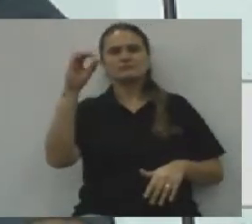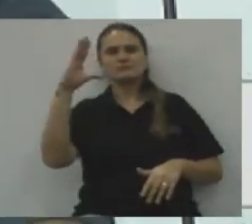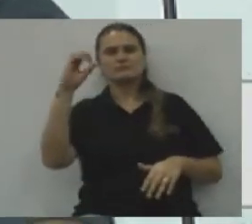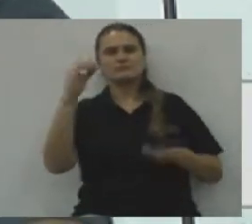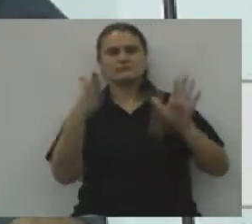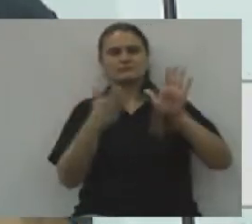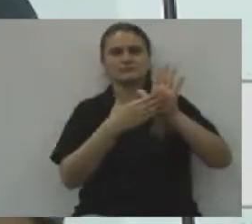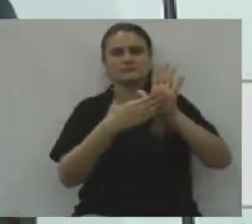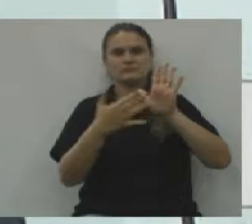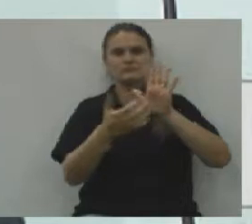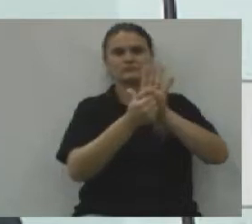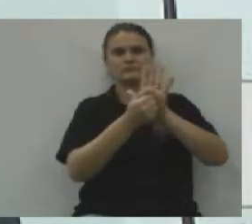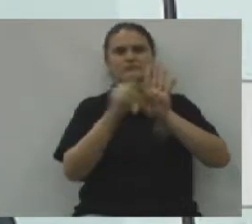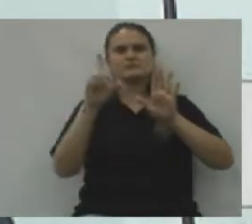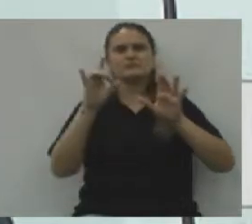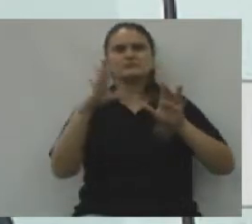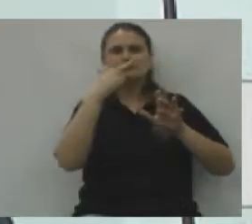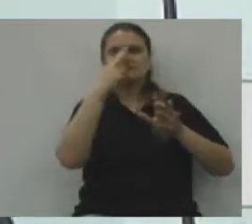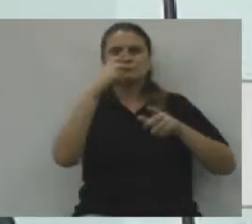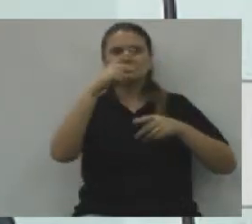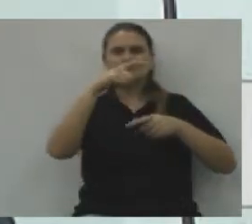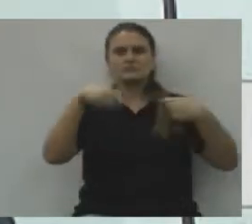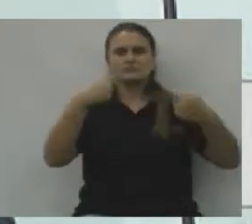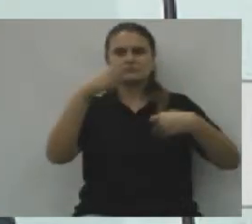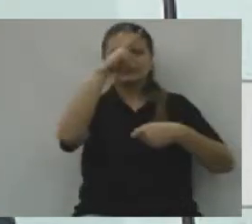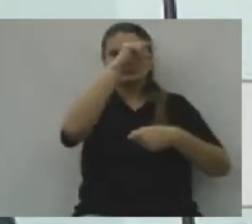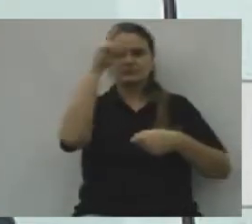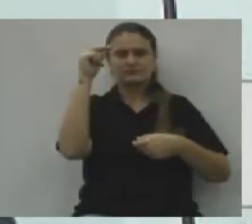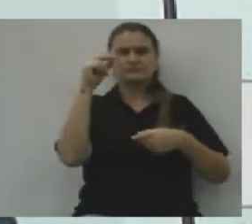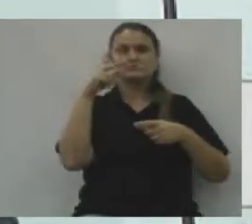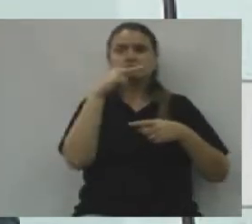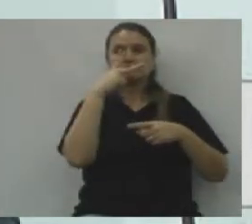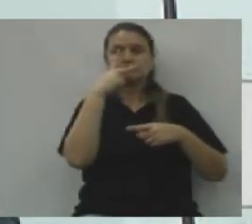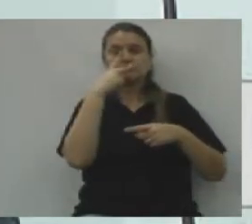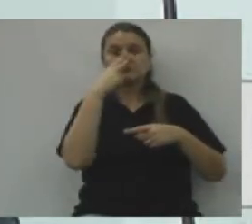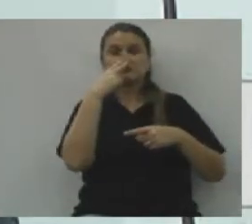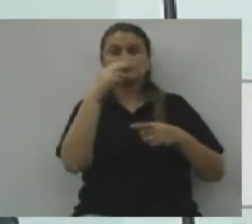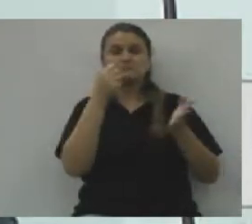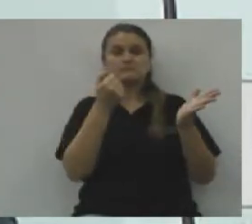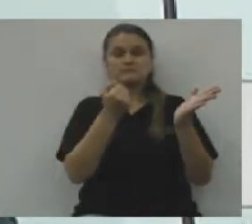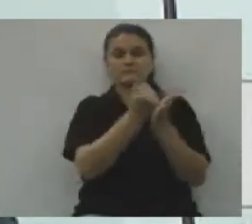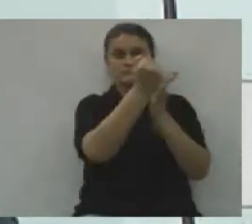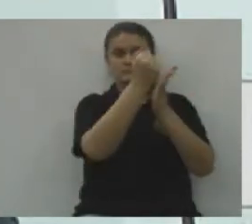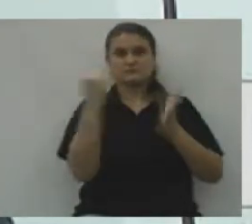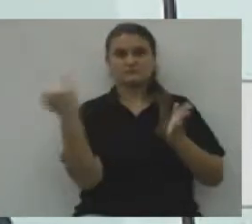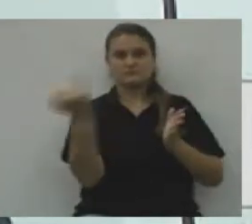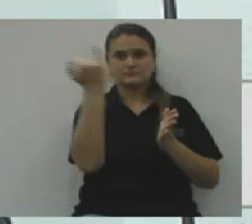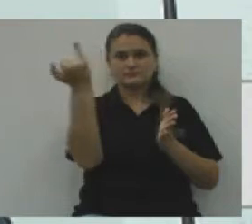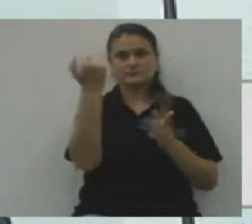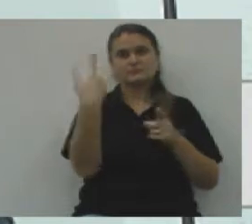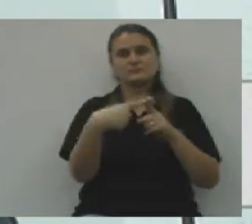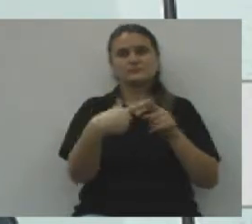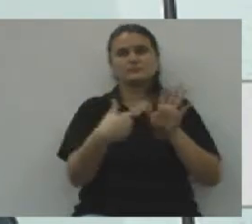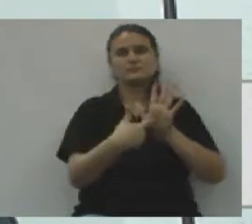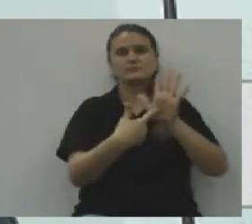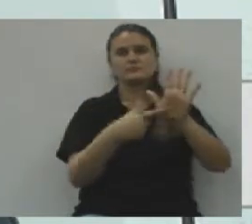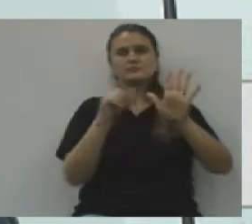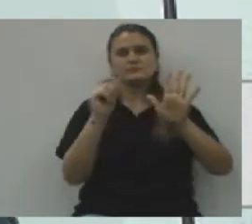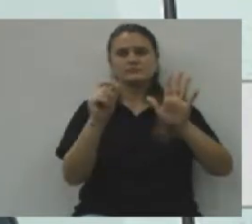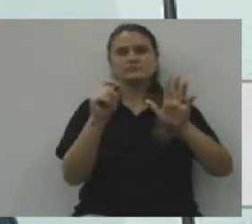administrativo, etc. Mas nós não podemos esquecer também o caráter simbólico de um ato dessa natureza, que reflete o quê?